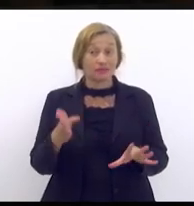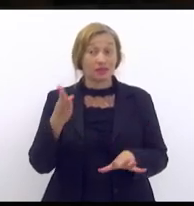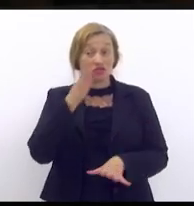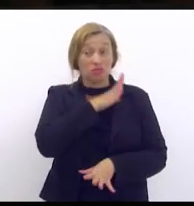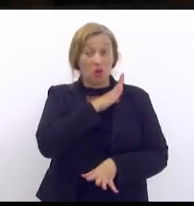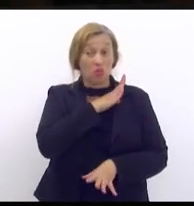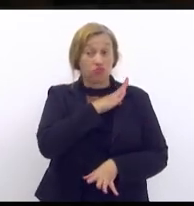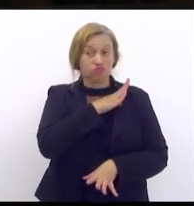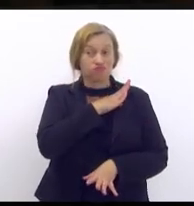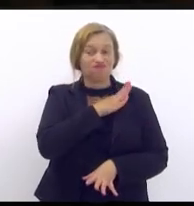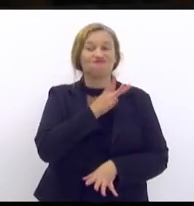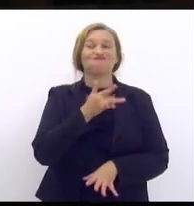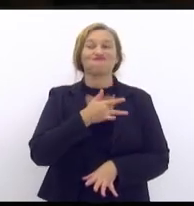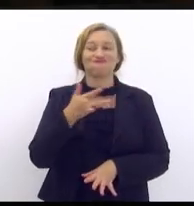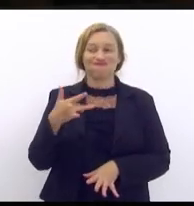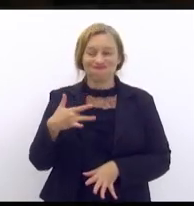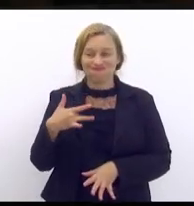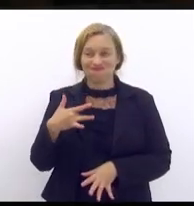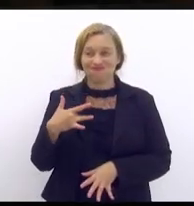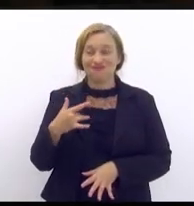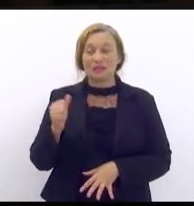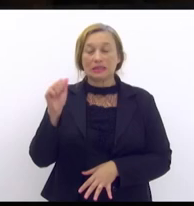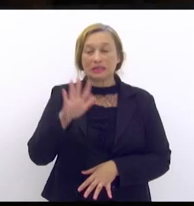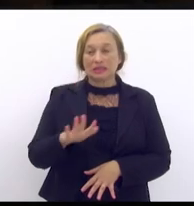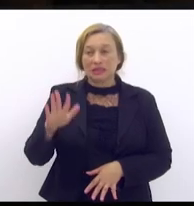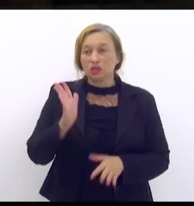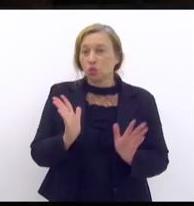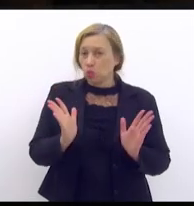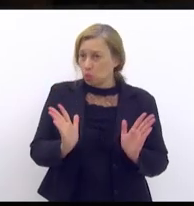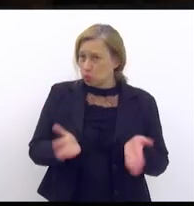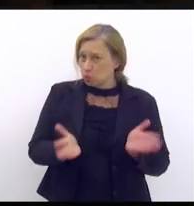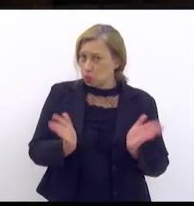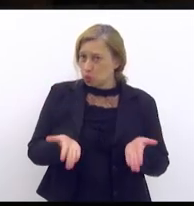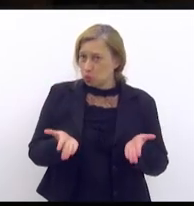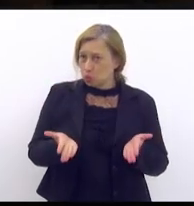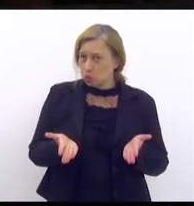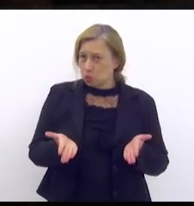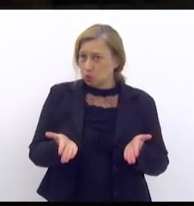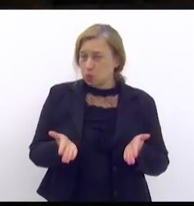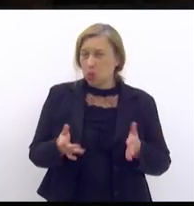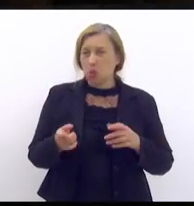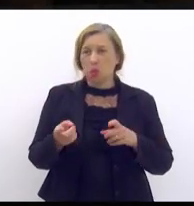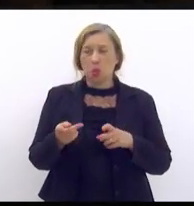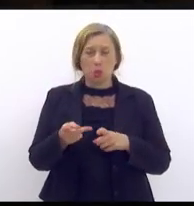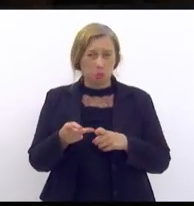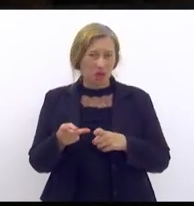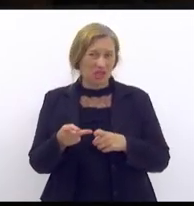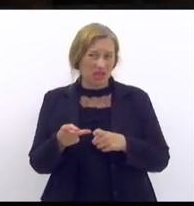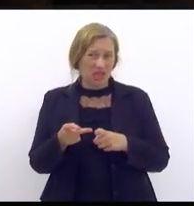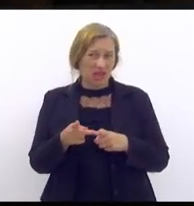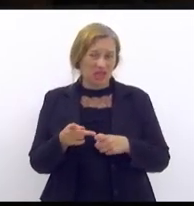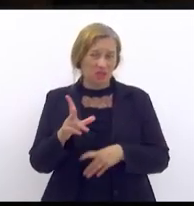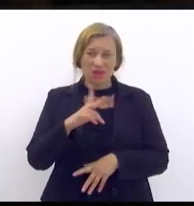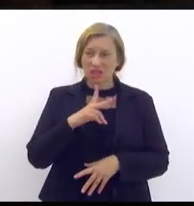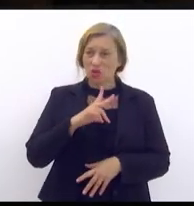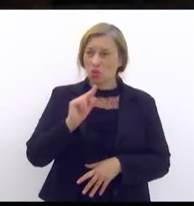malefícios. Em geral, hoje, os pediatras, na rede pública ou